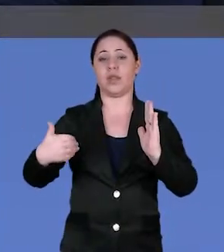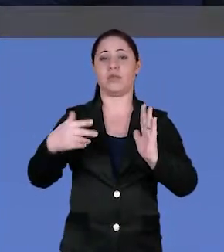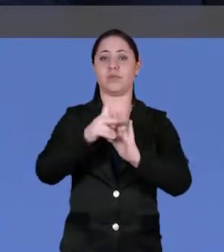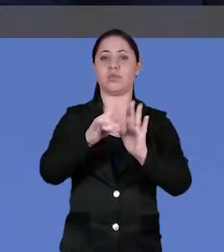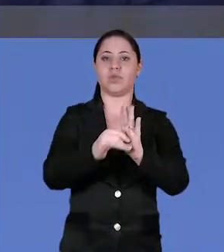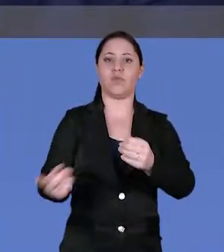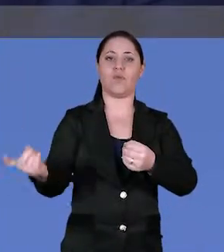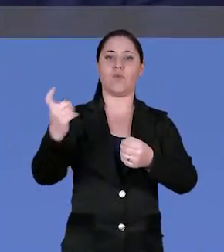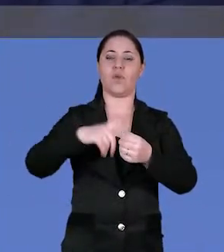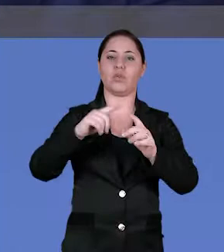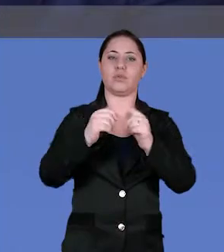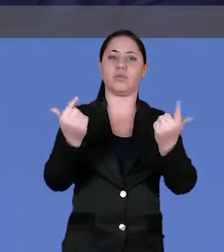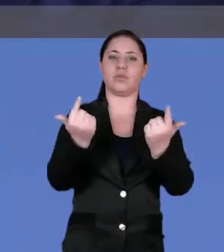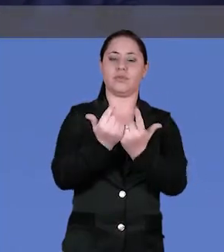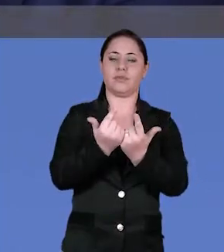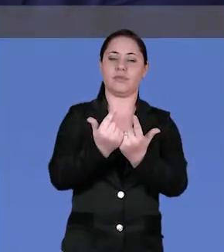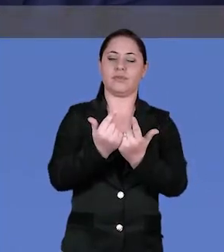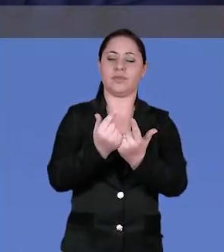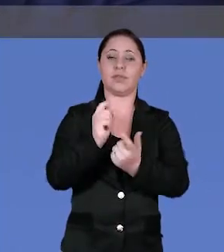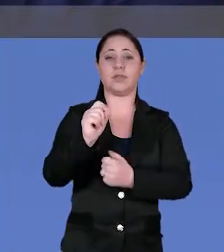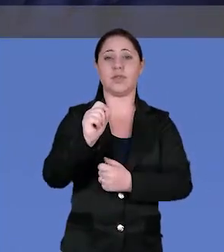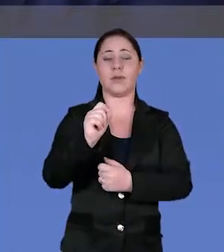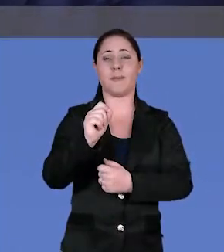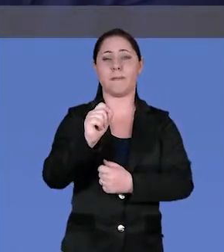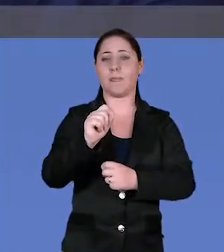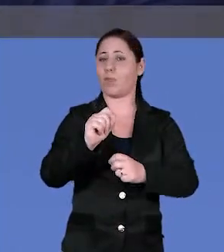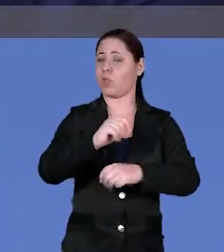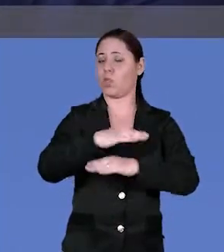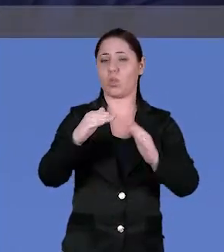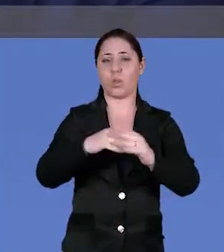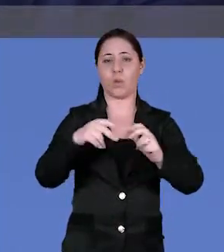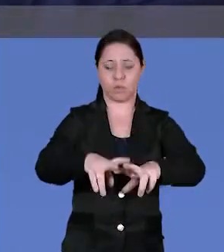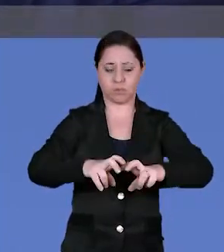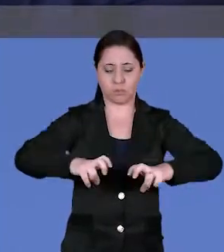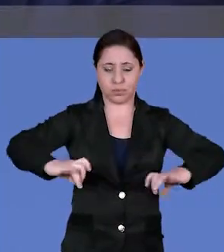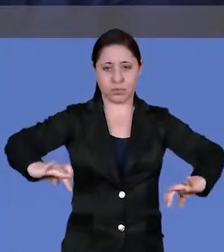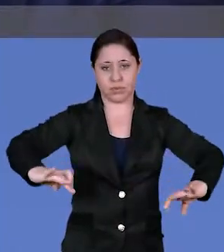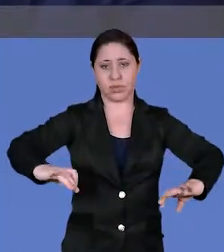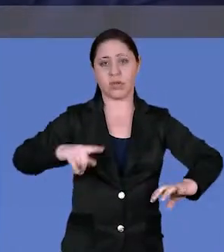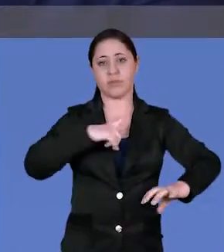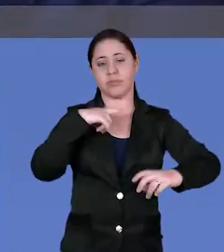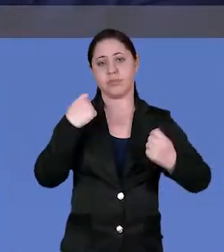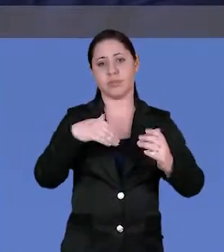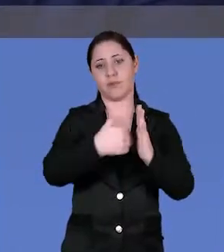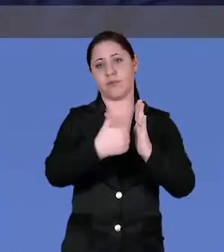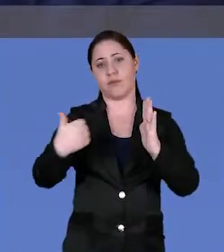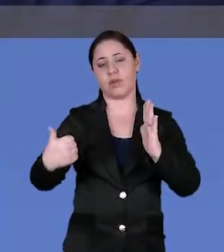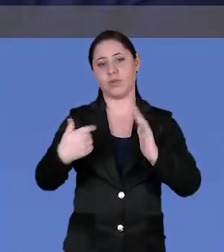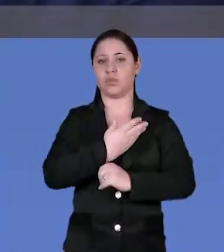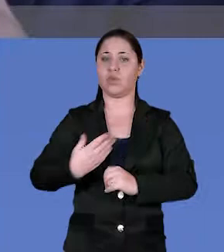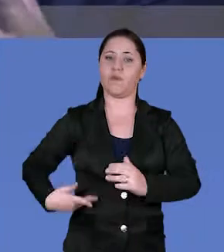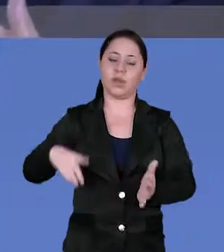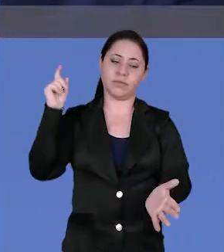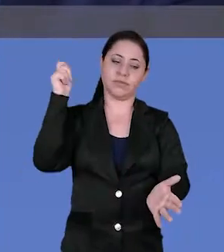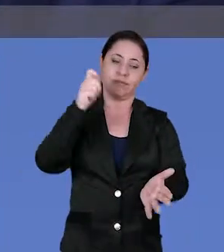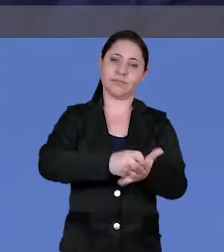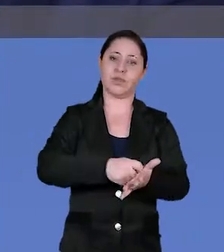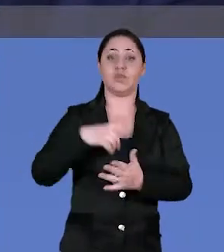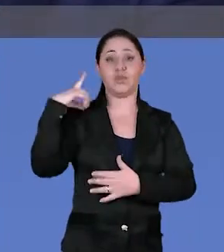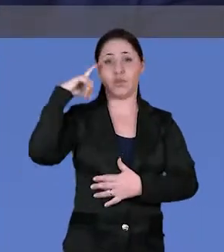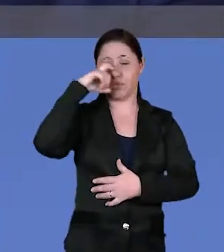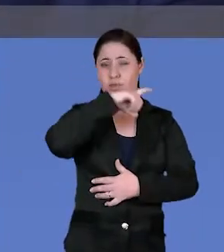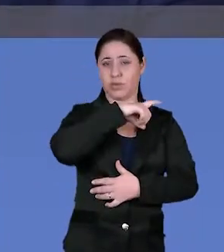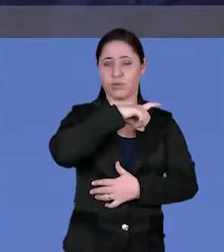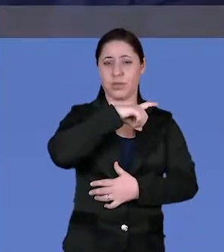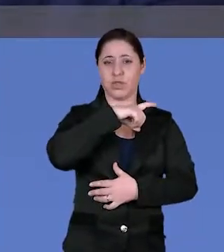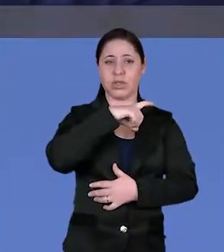o governo vai acabar vetando esse projeto, ele volta para casa, e aí, obviamente, que a plenária acaba,